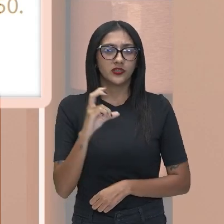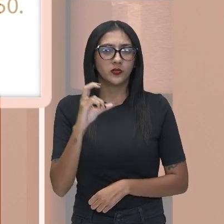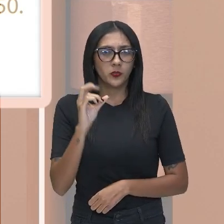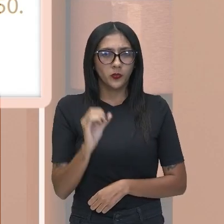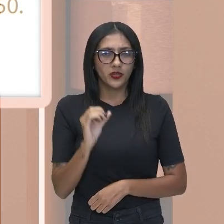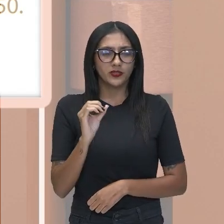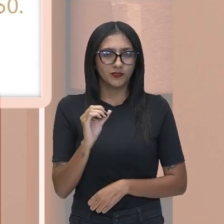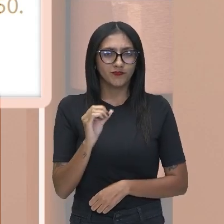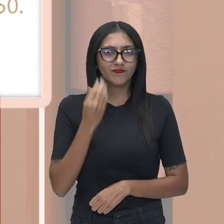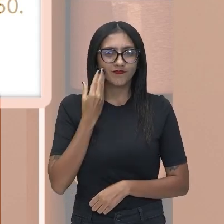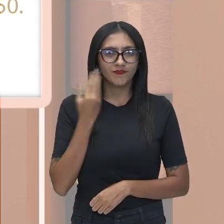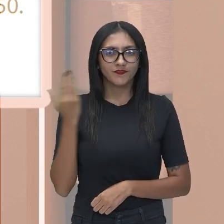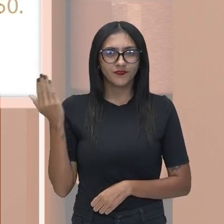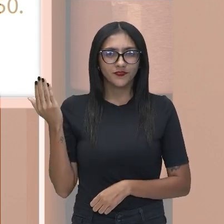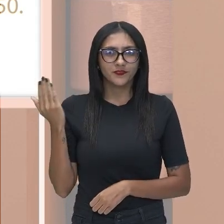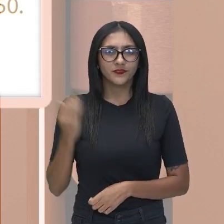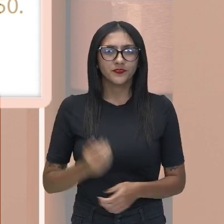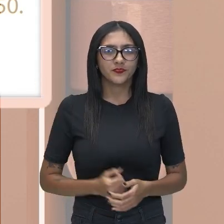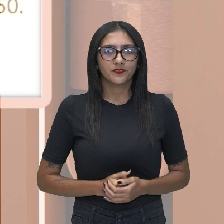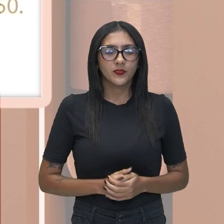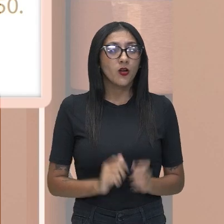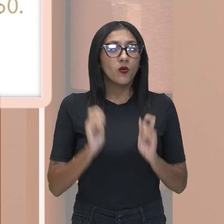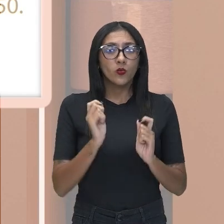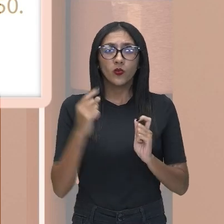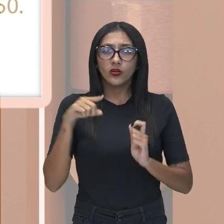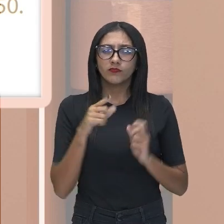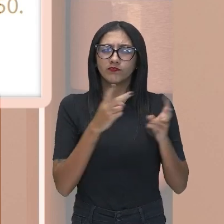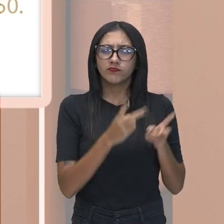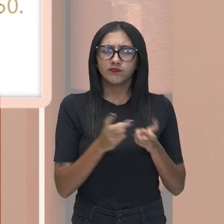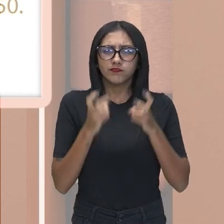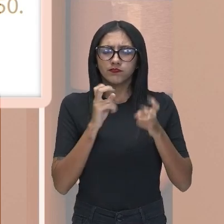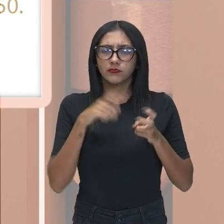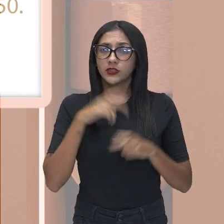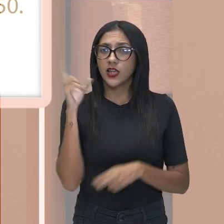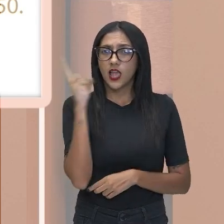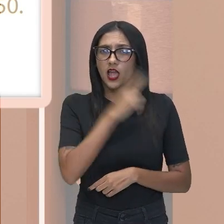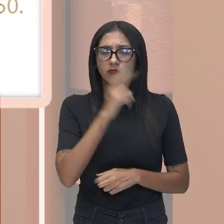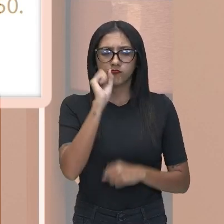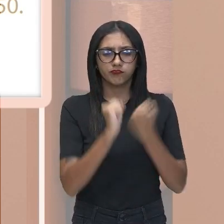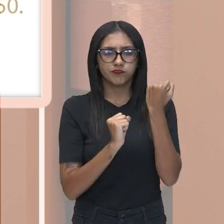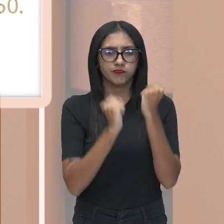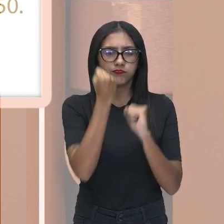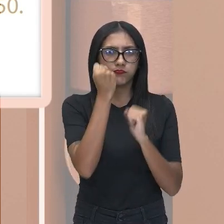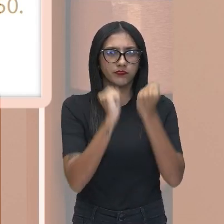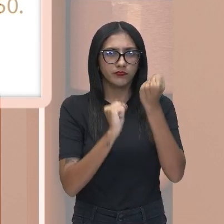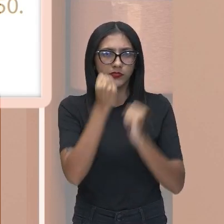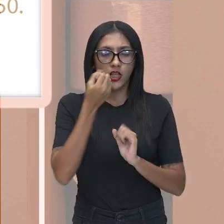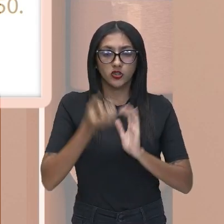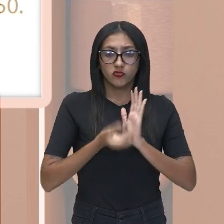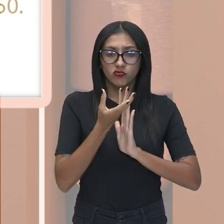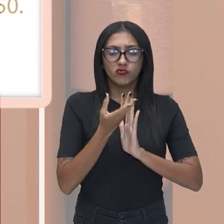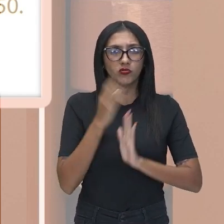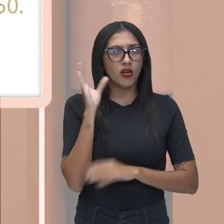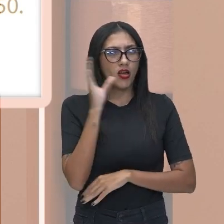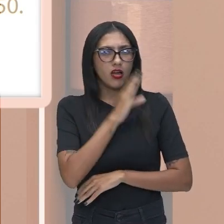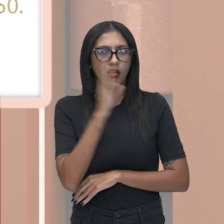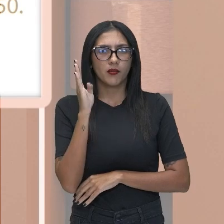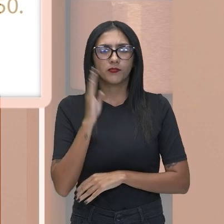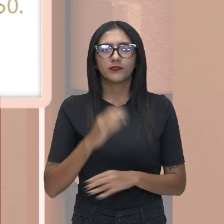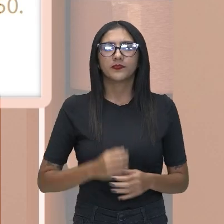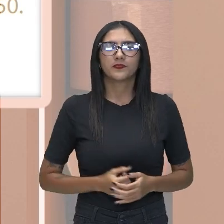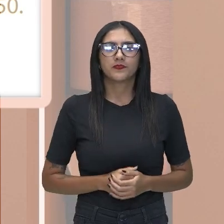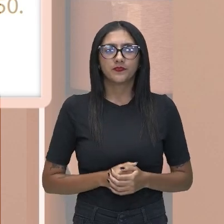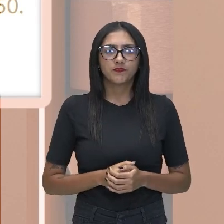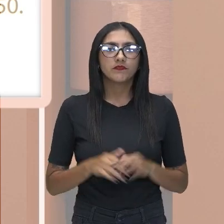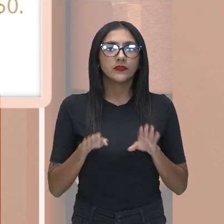1950, né? Isso refletiu o quê? A rápida industrialização que se desenvolve lá na região sudeste e o crescimento